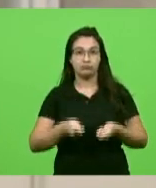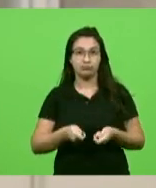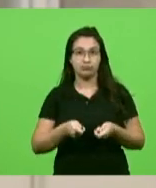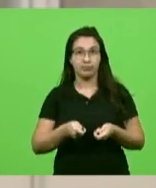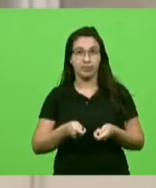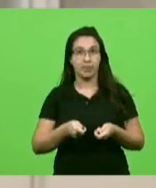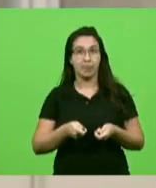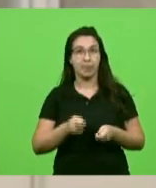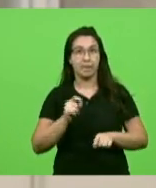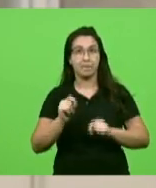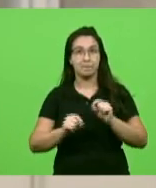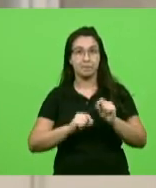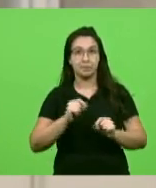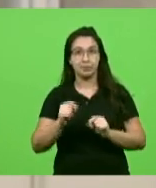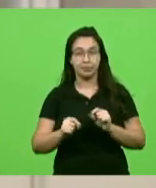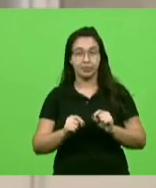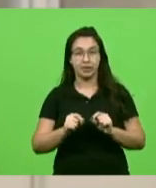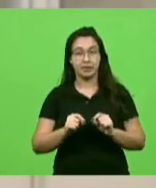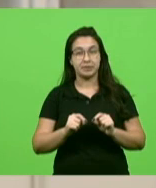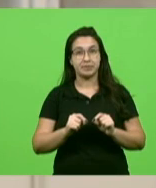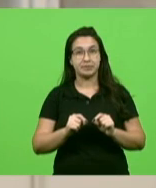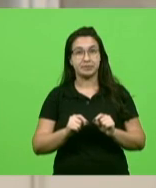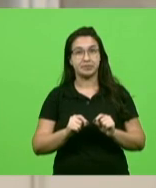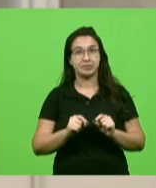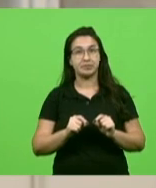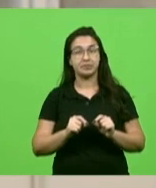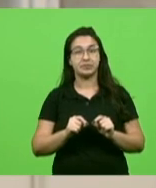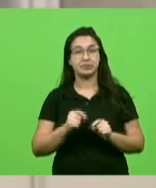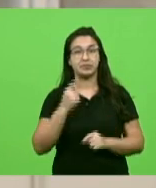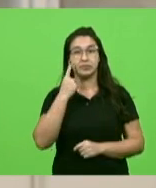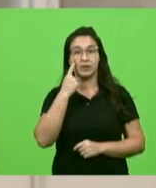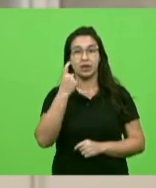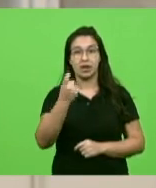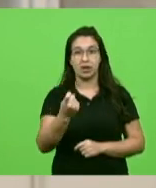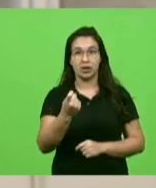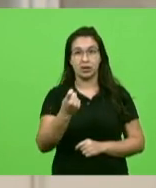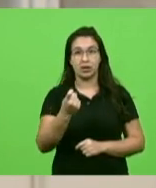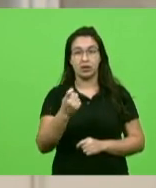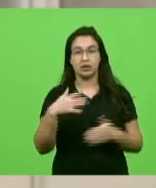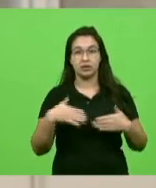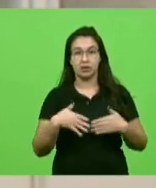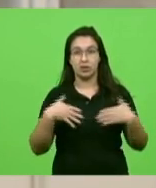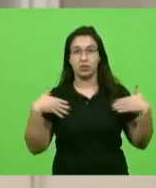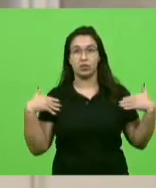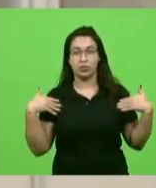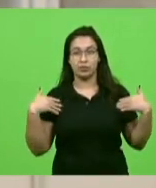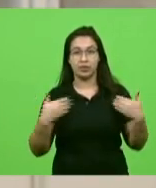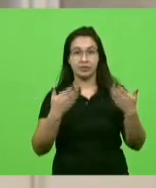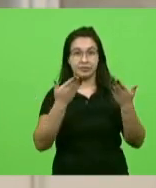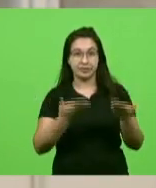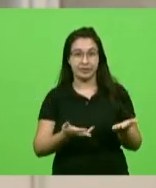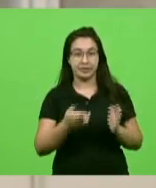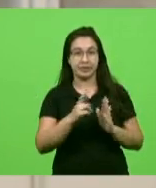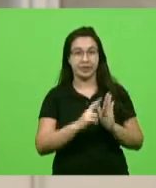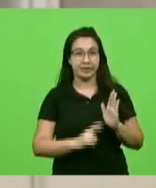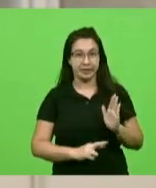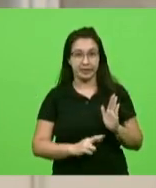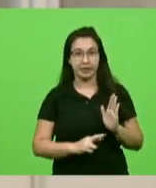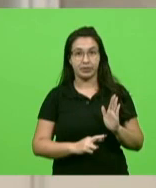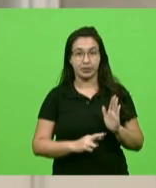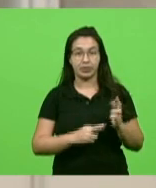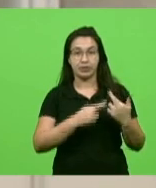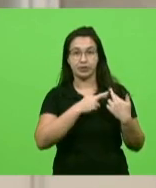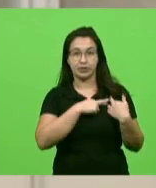e pq reproduzo naquilo que interessa até em homenagem ao seu relator o